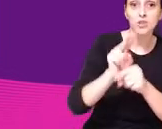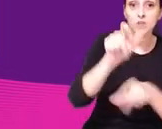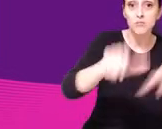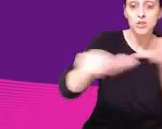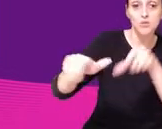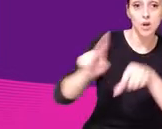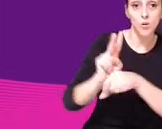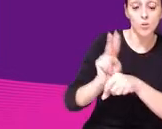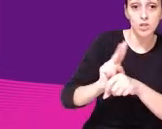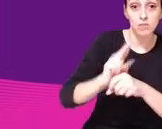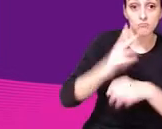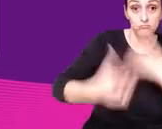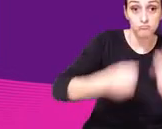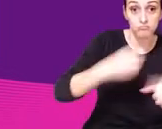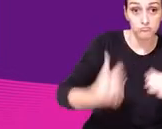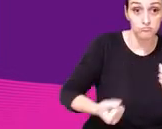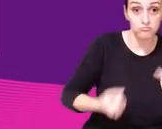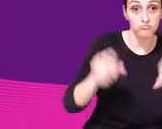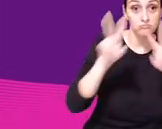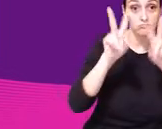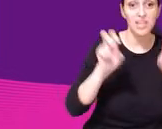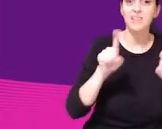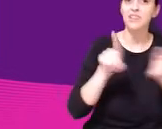finalmente, monitoramento à distância.